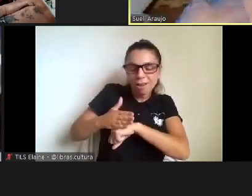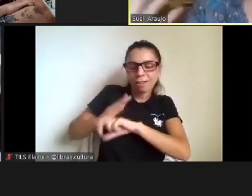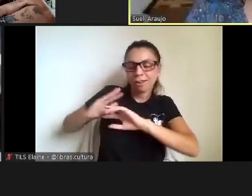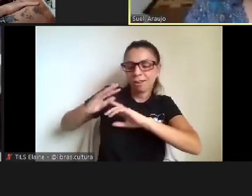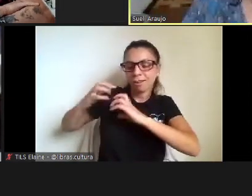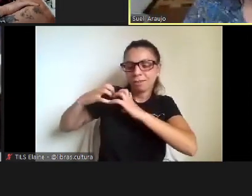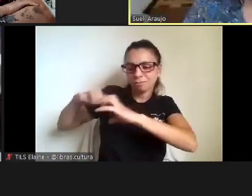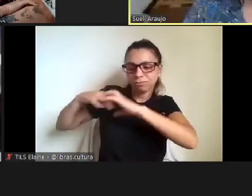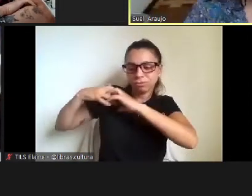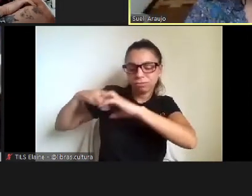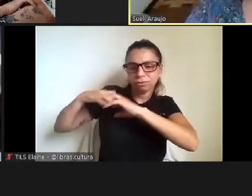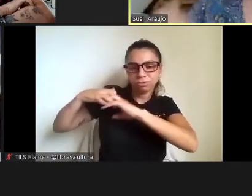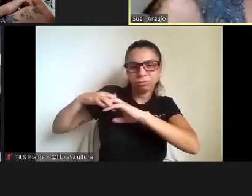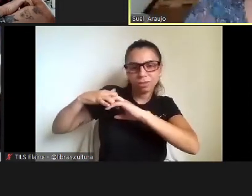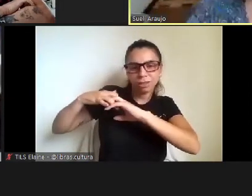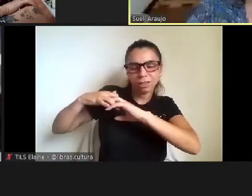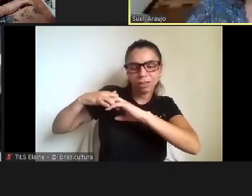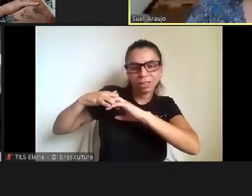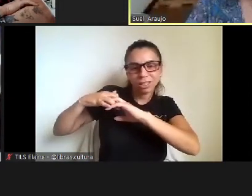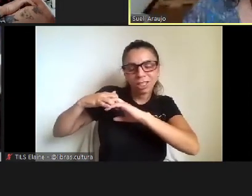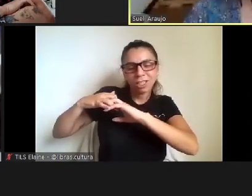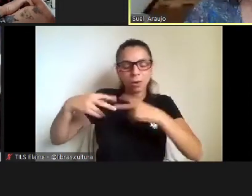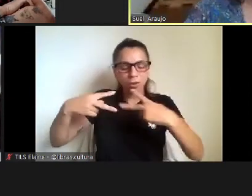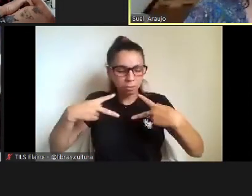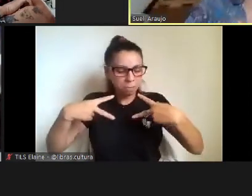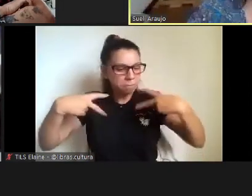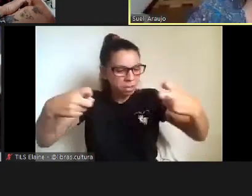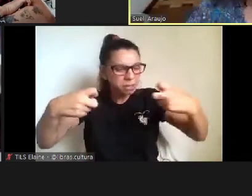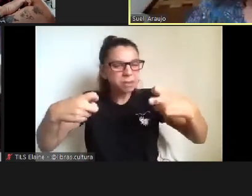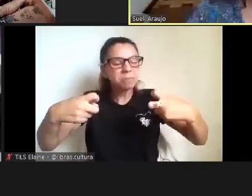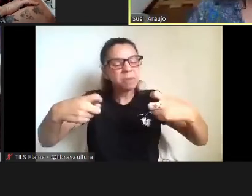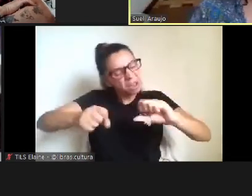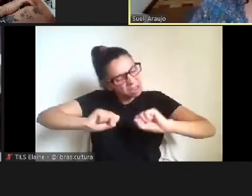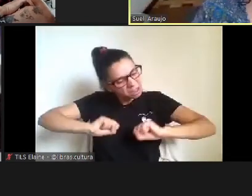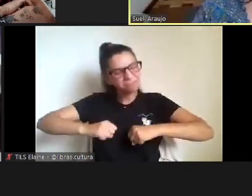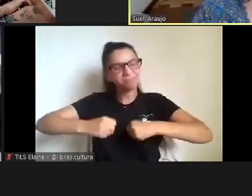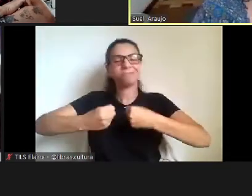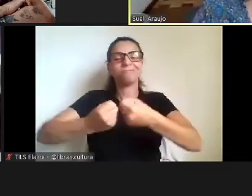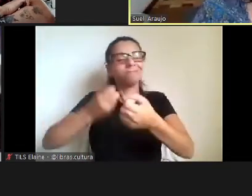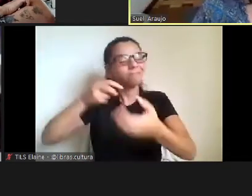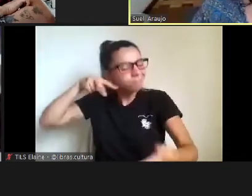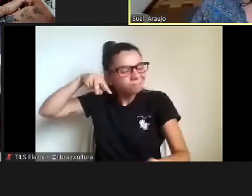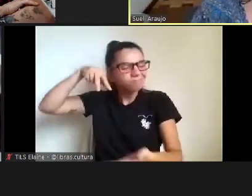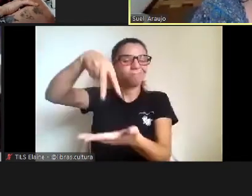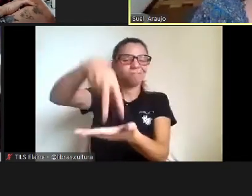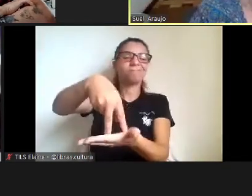se mostrar sem dó, sem piedade, sem